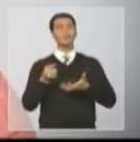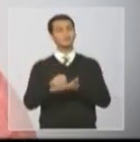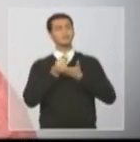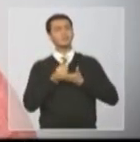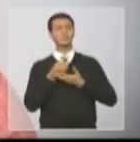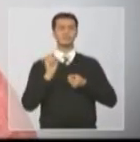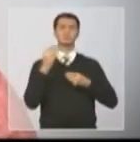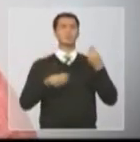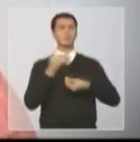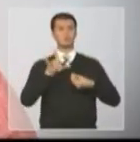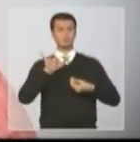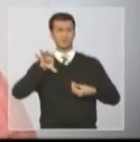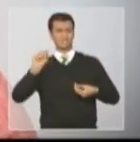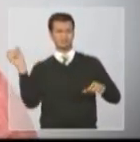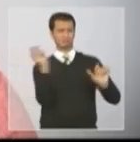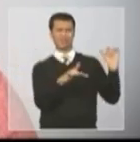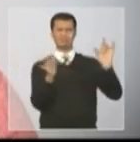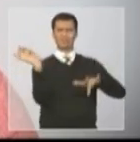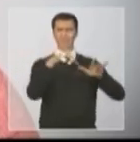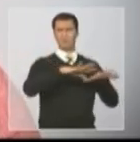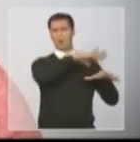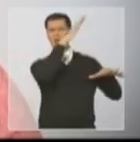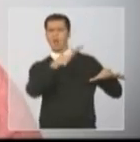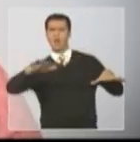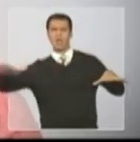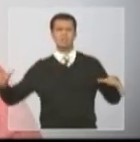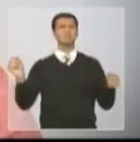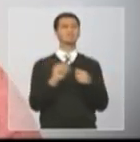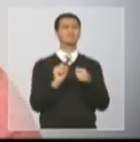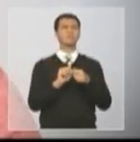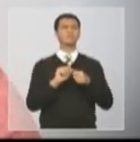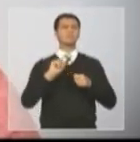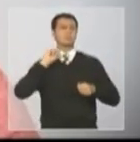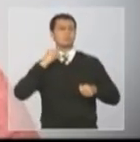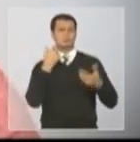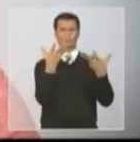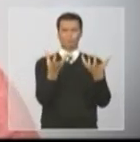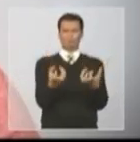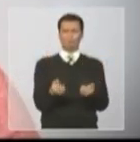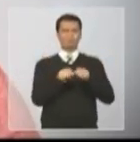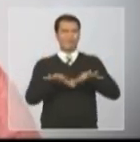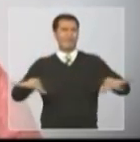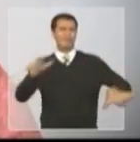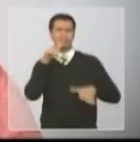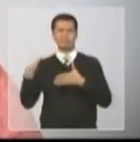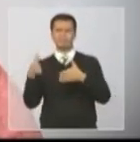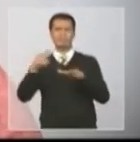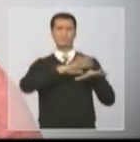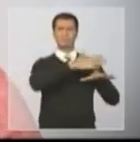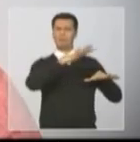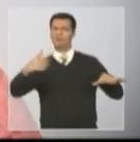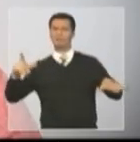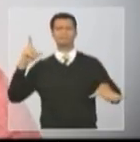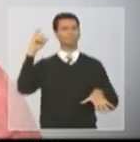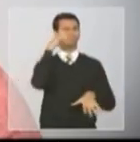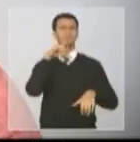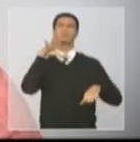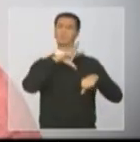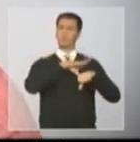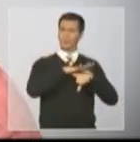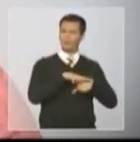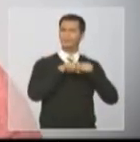que os resíduos sejam descartados em lixões a céu aberto, contaminando solos, rios, córregos e mares e provocando doenças